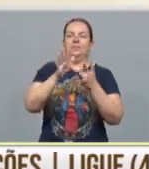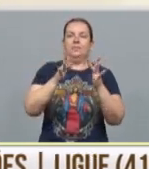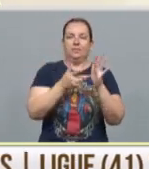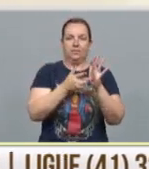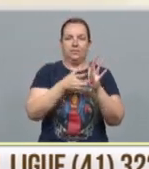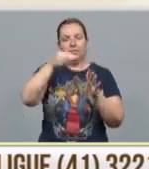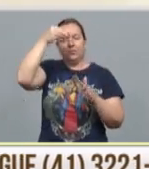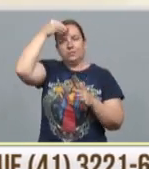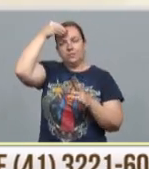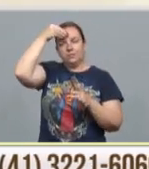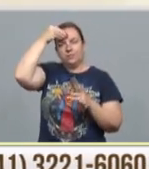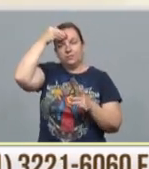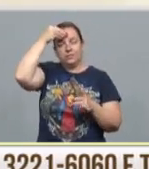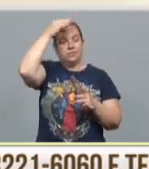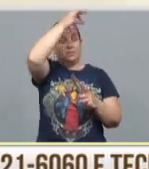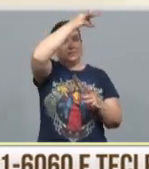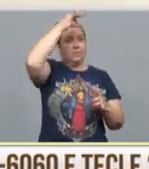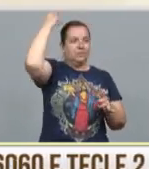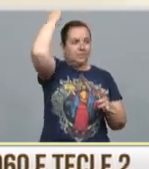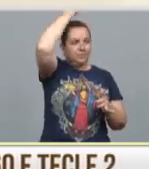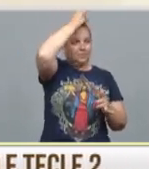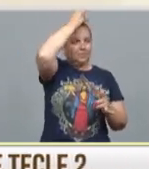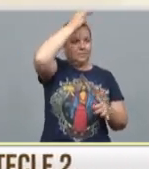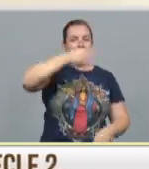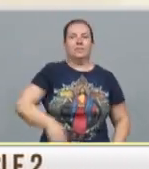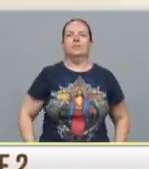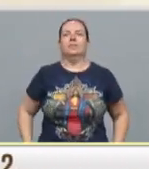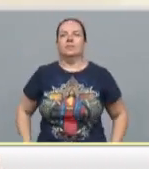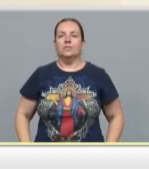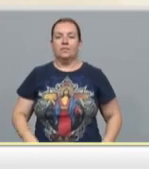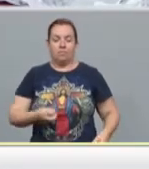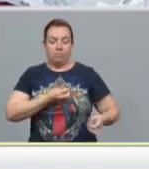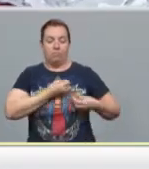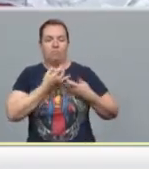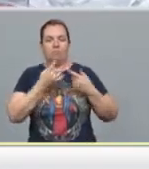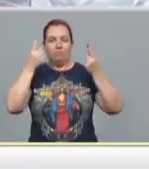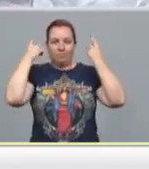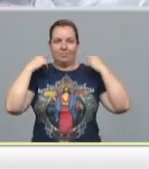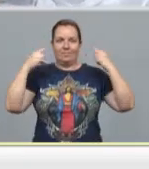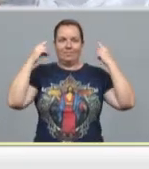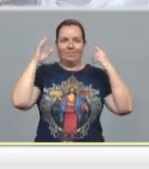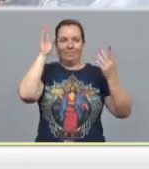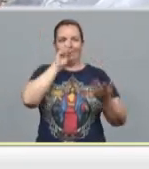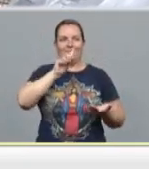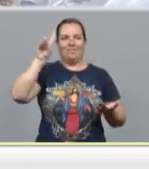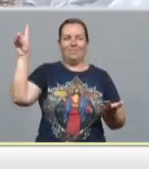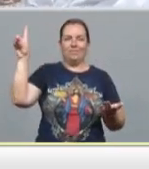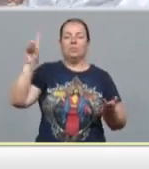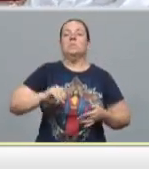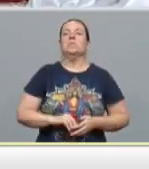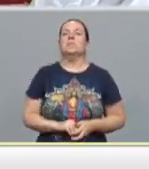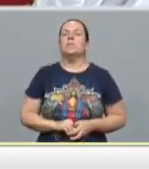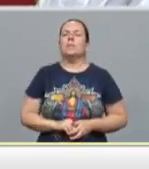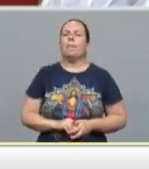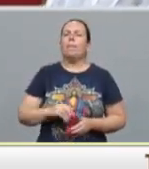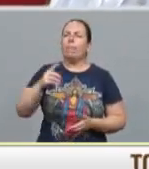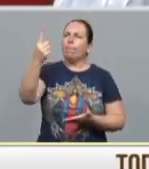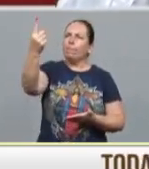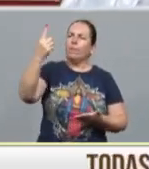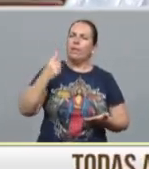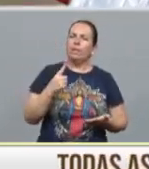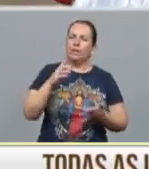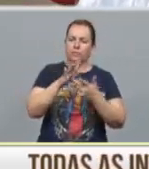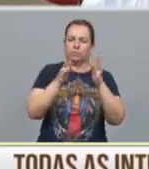o batismo no Espírito, no fogo, o Cordeiro de Deus. Ele que veio para